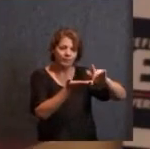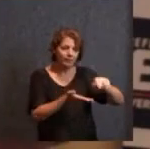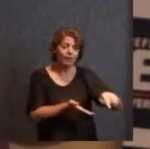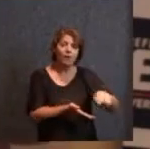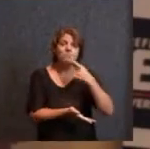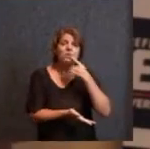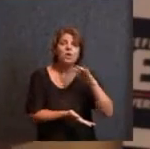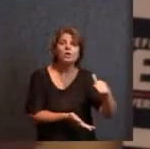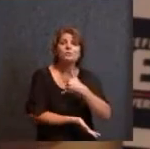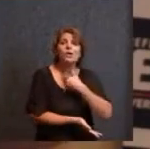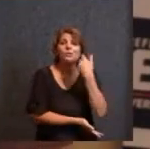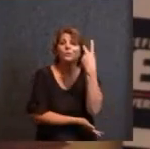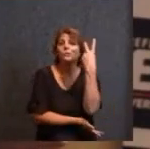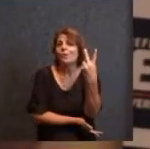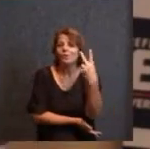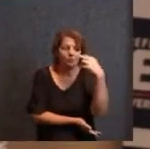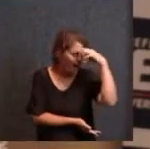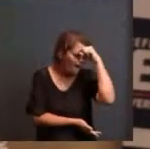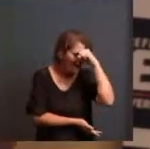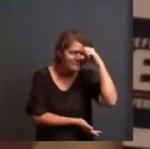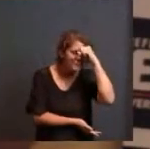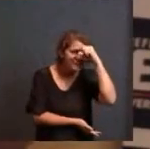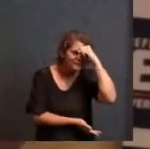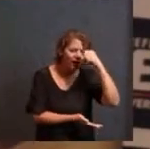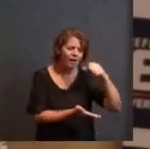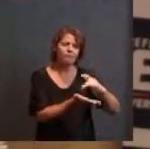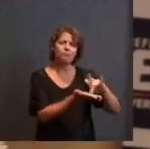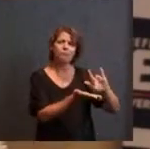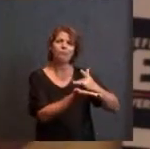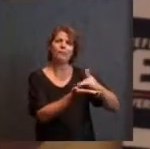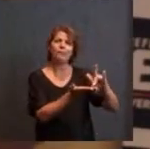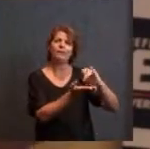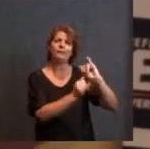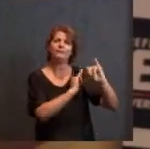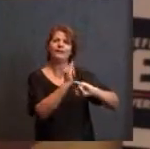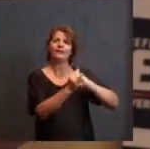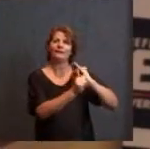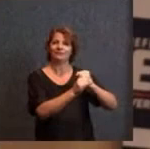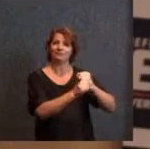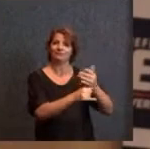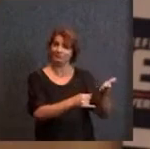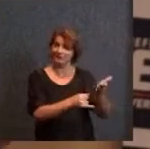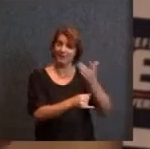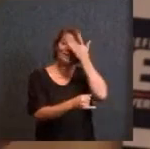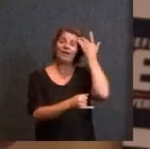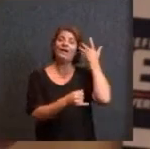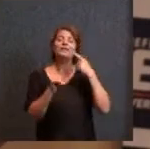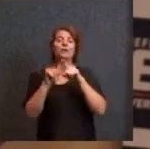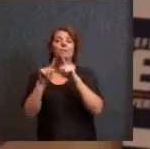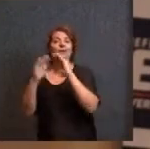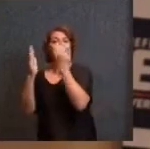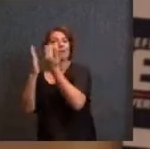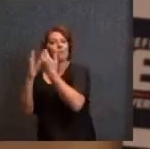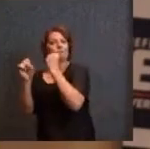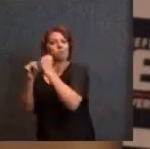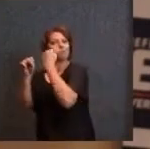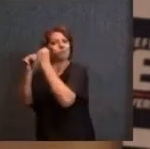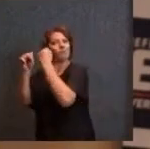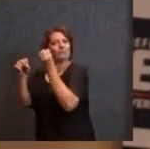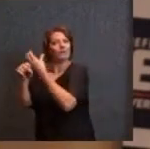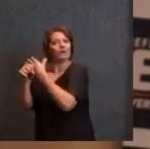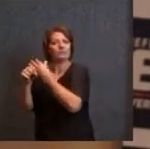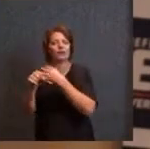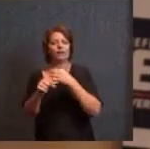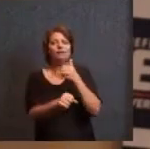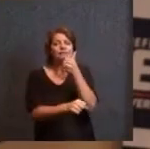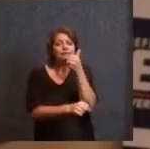Nós estamos com reforço, fazendo uma redistribuição agora para as que foram reformadas, para levar mais Chromebooks. São